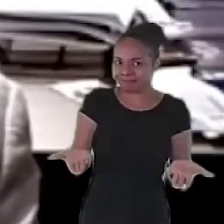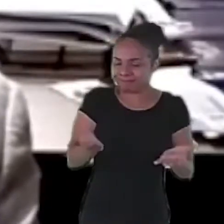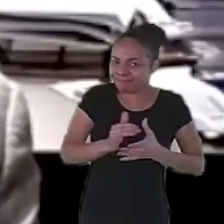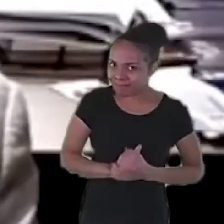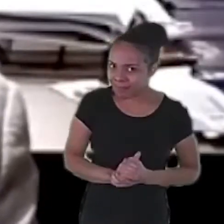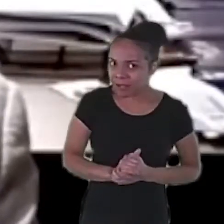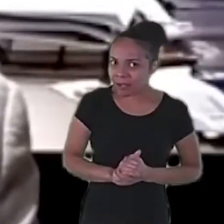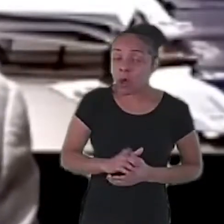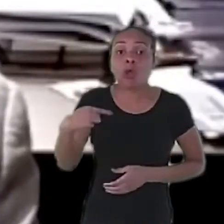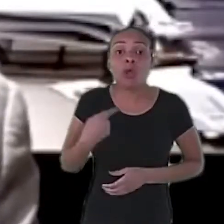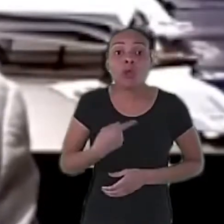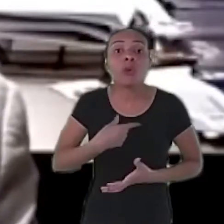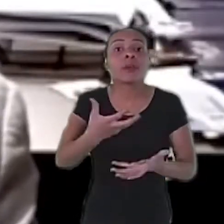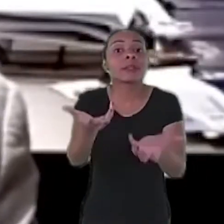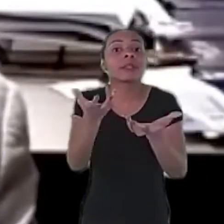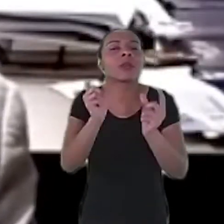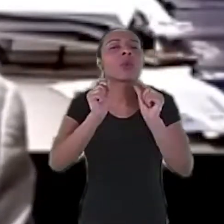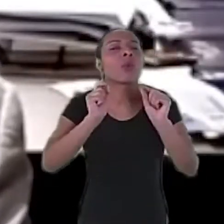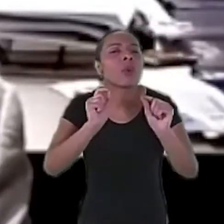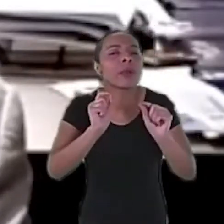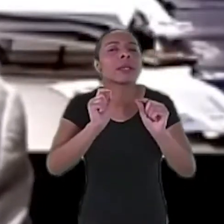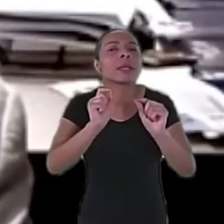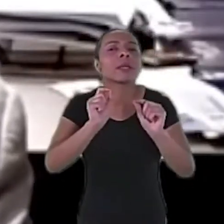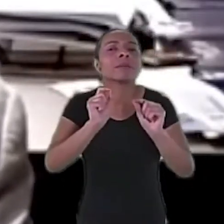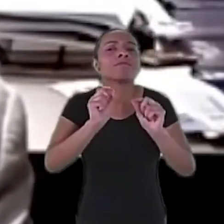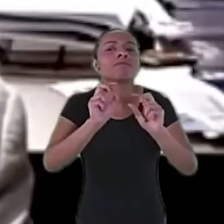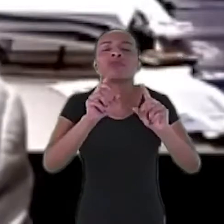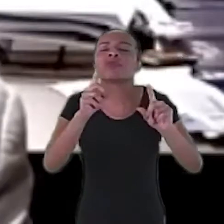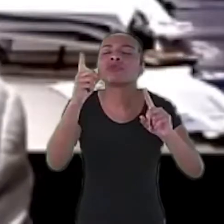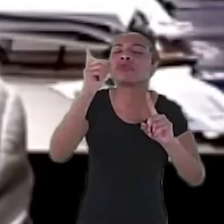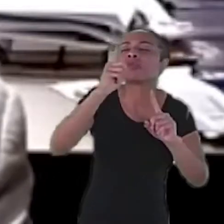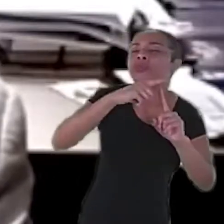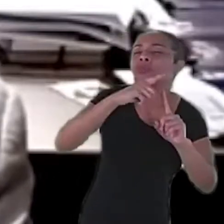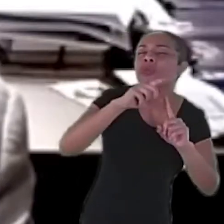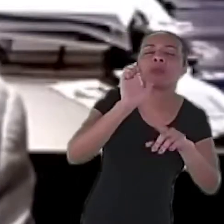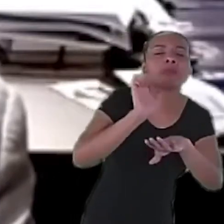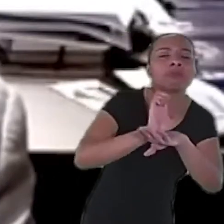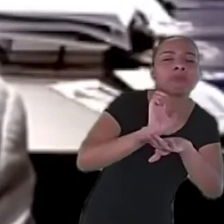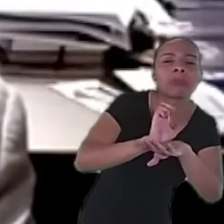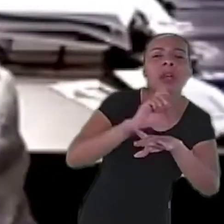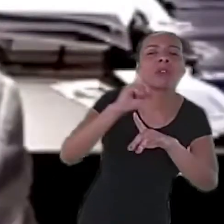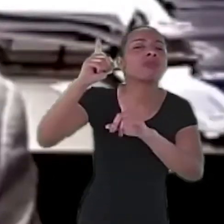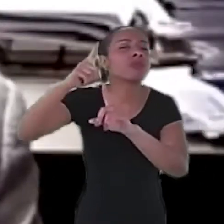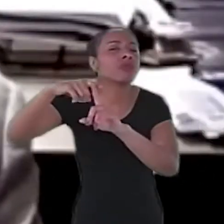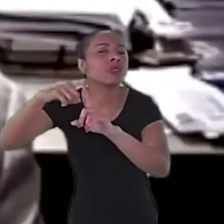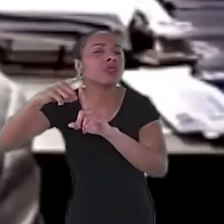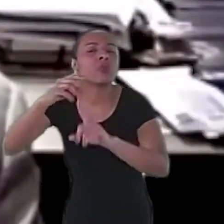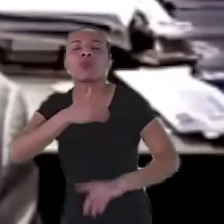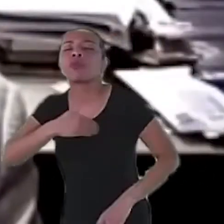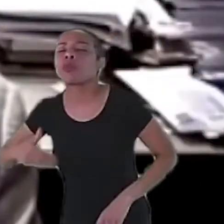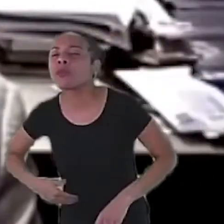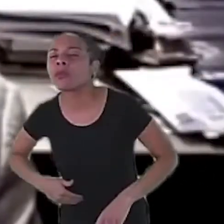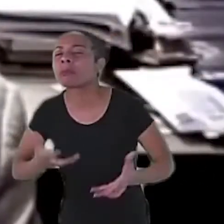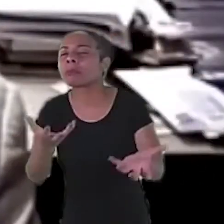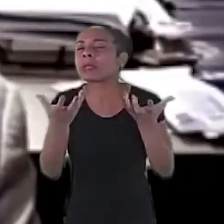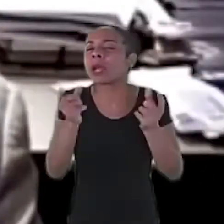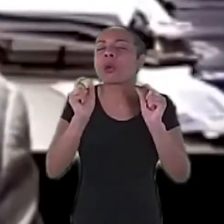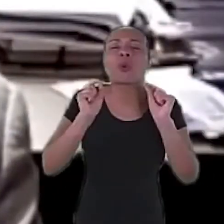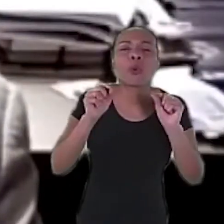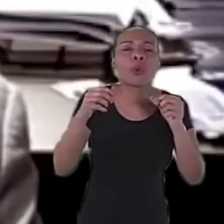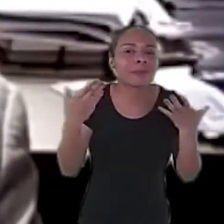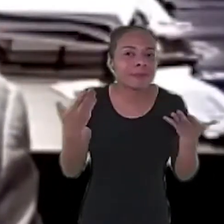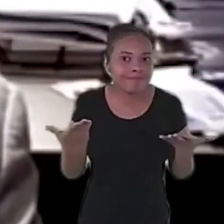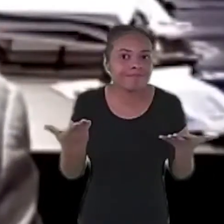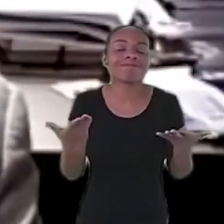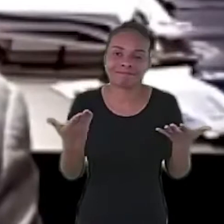nós queremos para atender os propósitos da maioria da sociedade. Então esse é um ponto. O segundo ponto